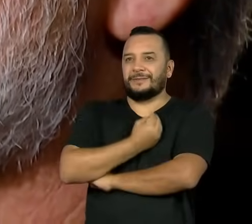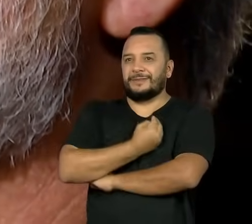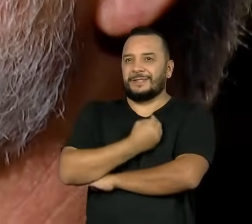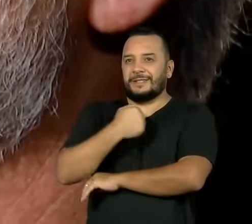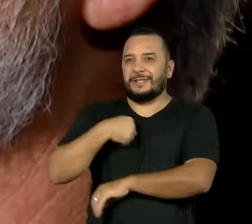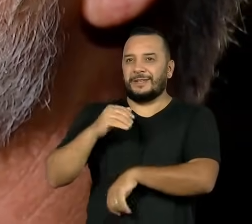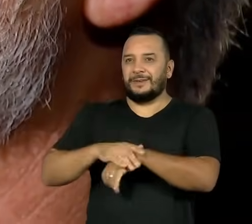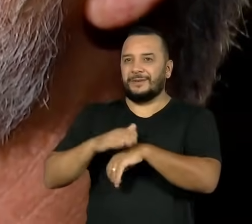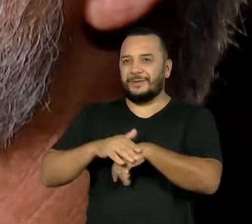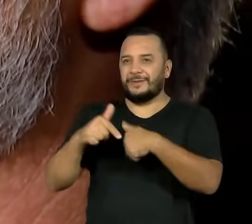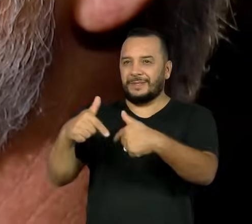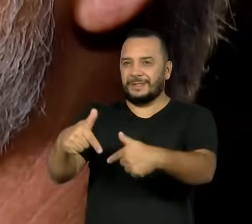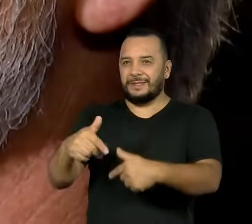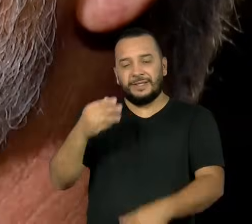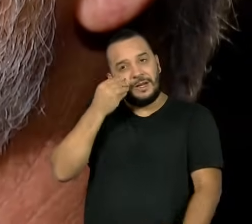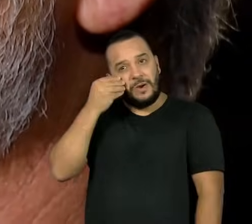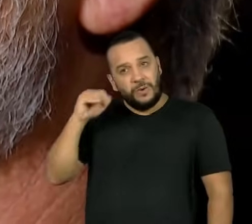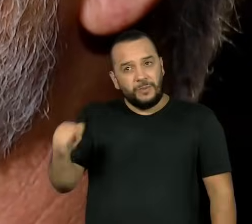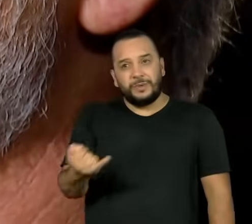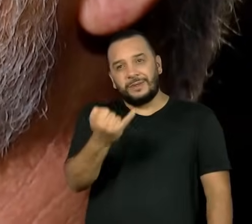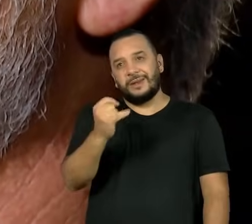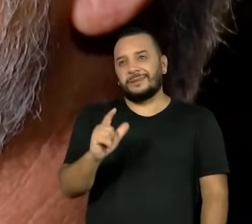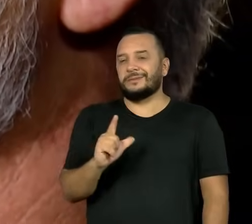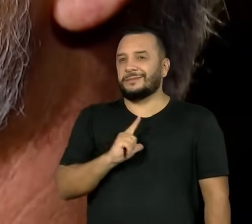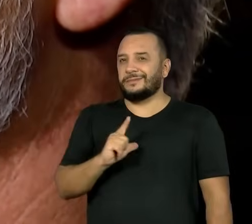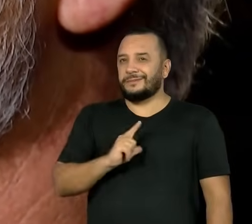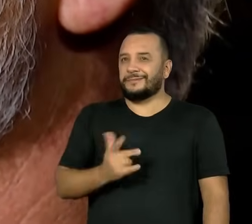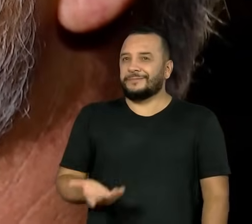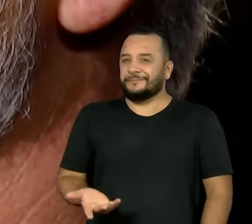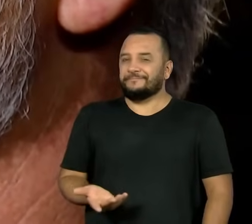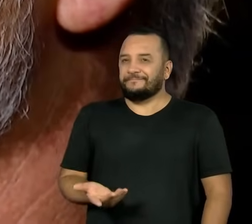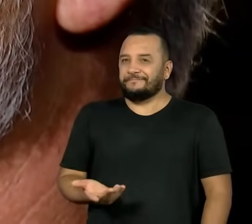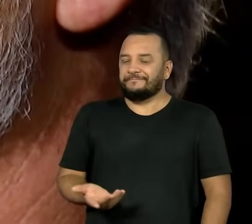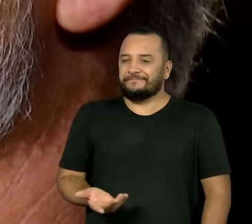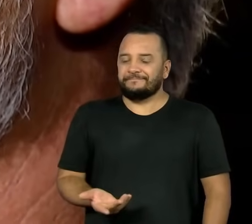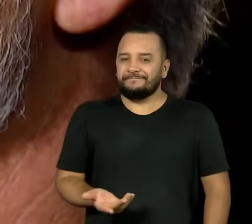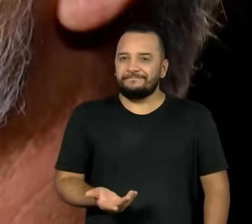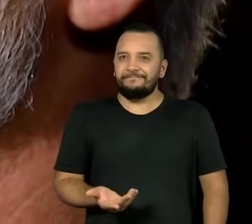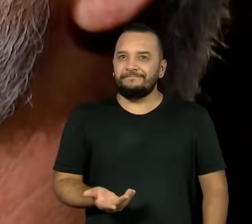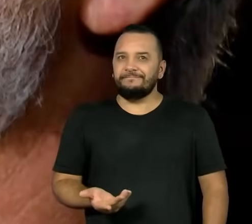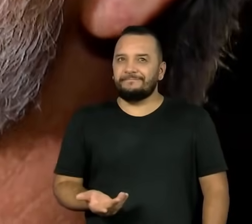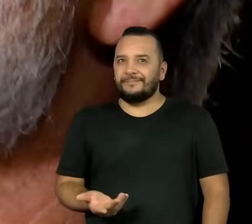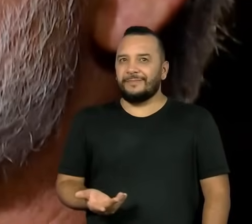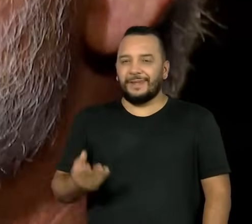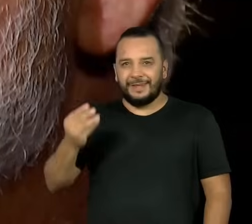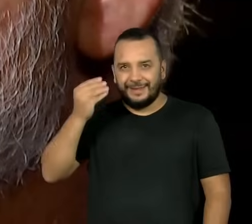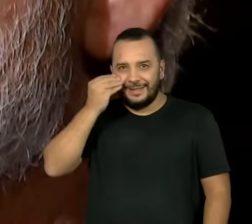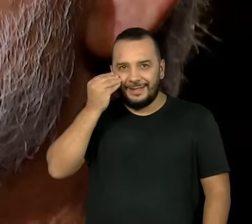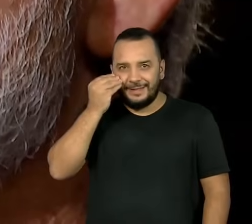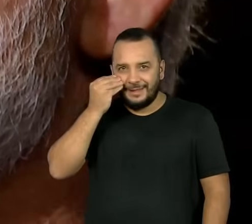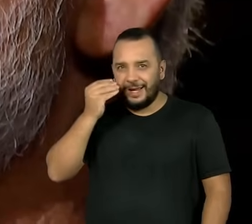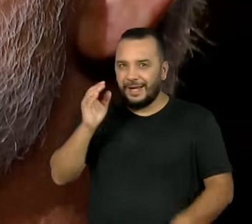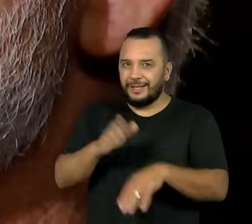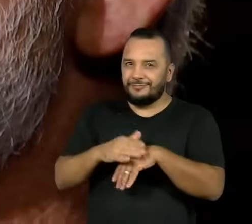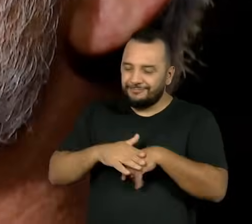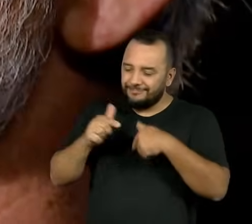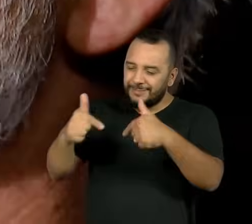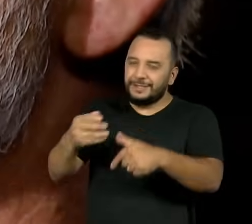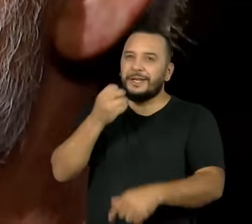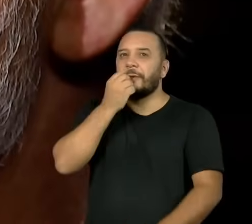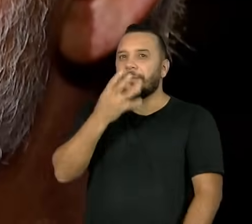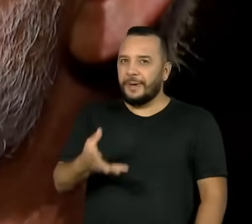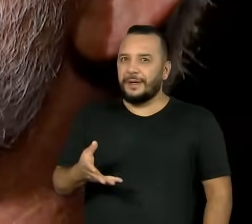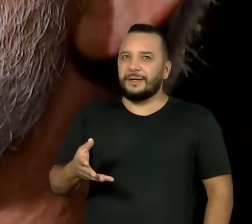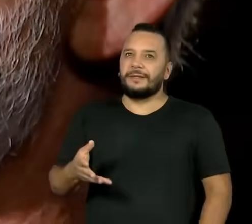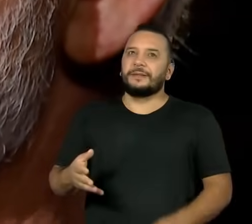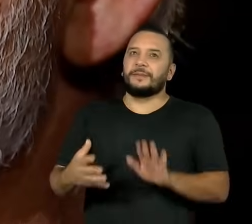fazer. É uma oportunidade que a gente tem de de tentar fazer o bem, né? De passar